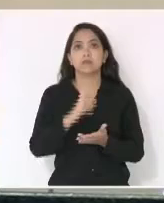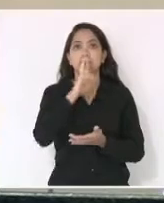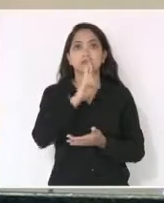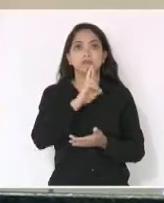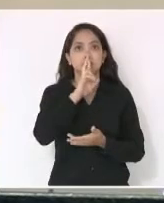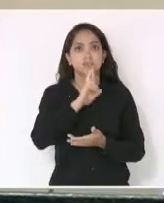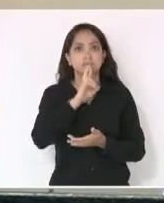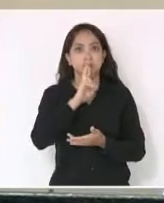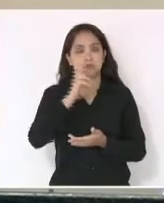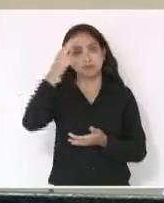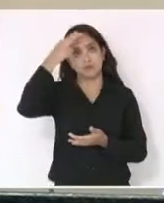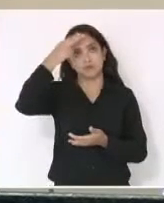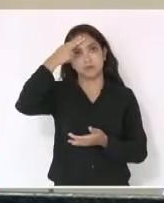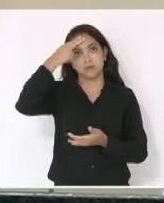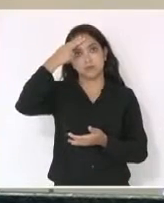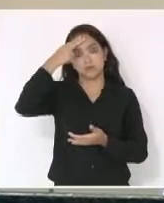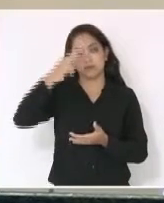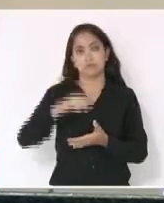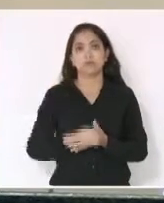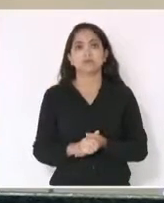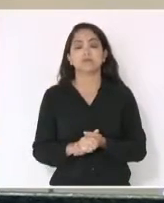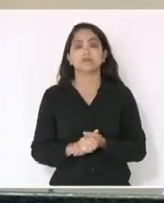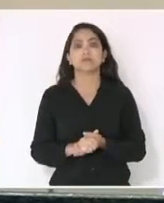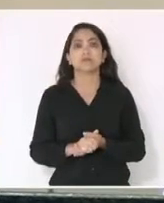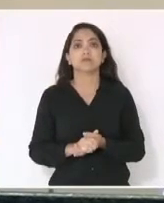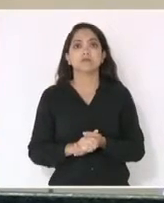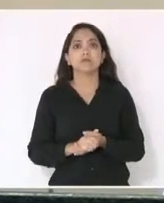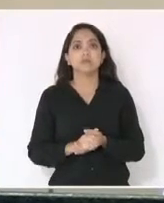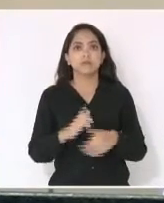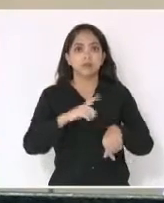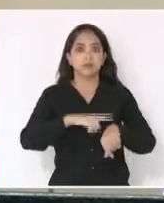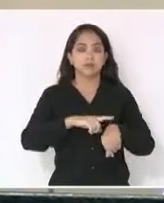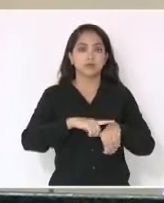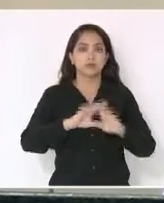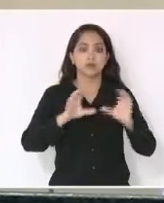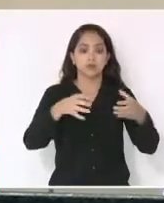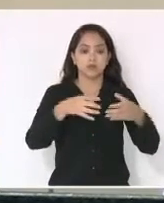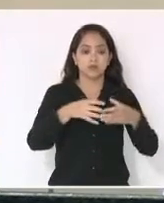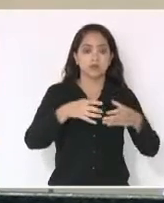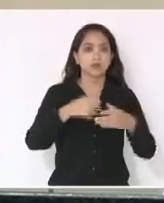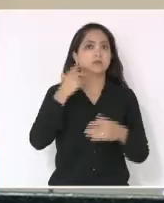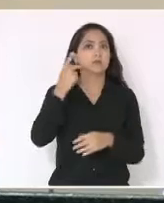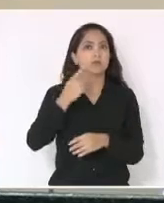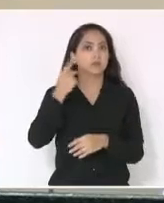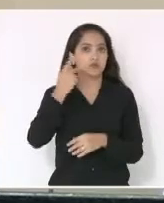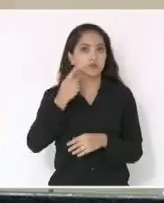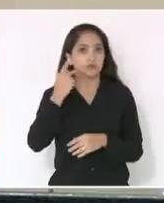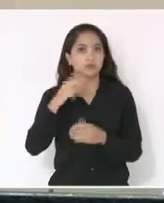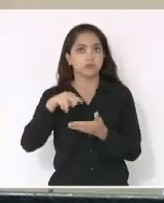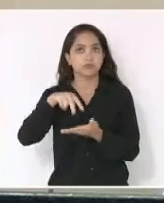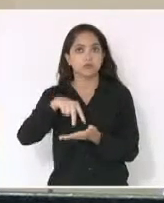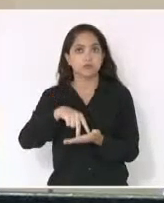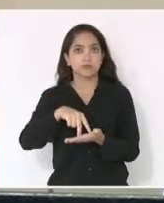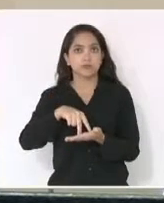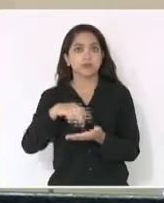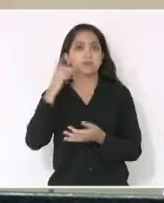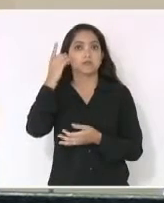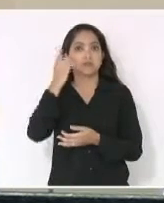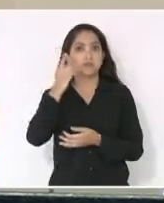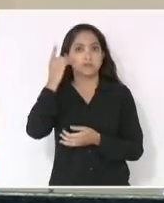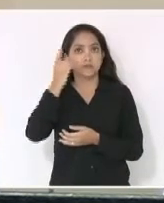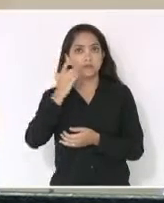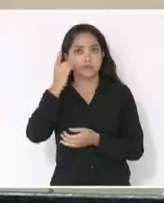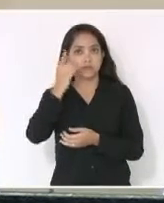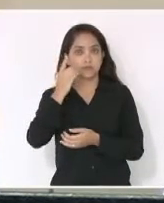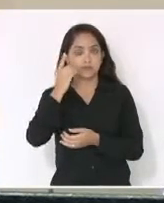natalino lazzari grande expediente neste horário destinado aos partidos políticos ocuparam a tribuna o senhor